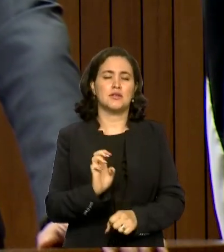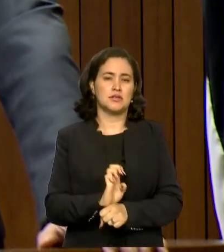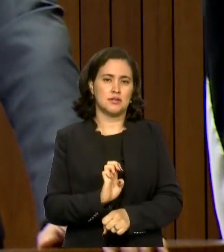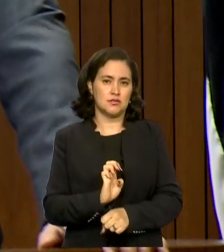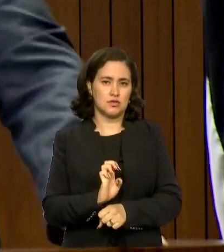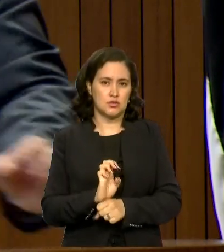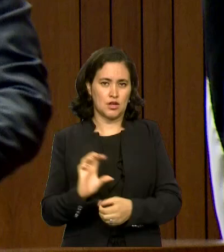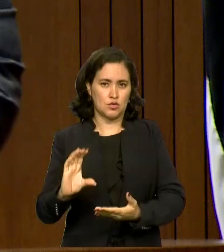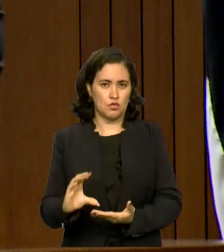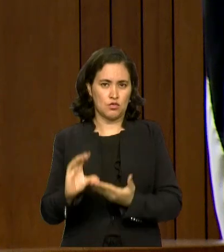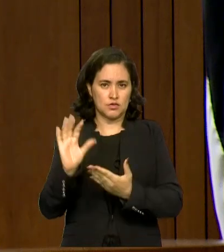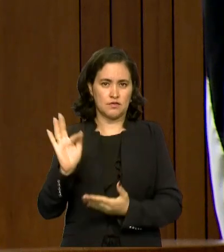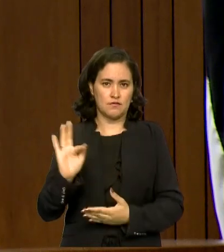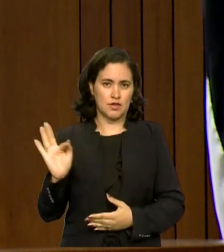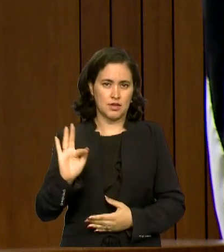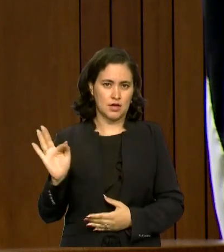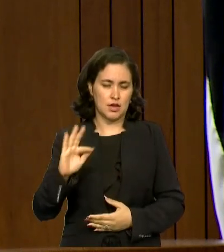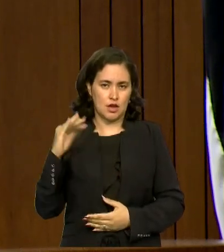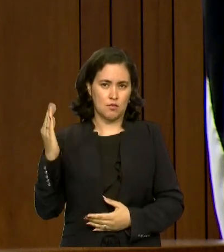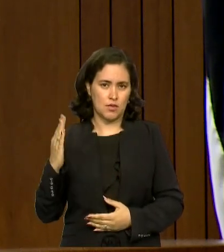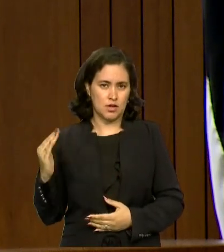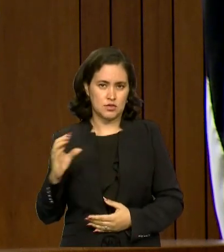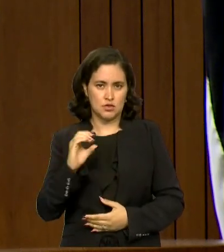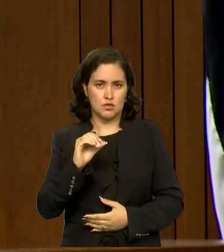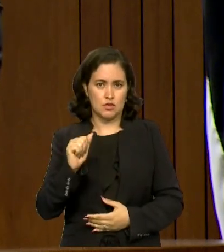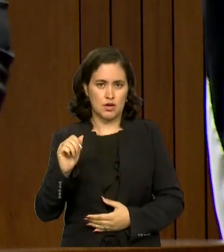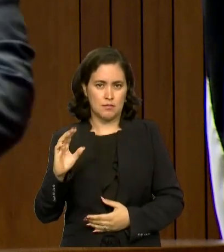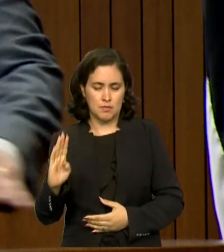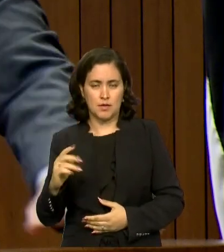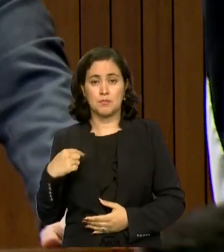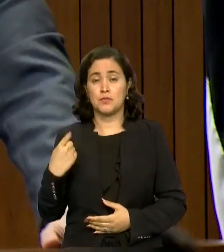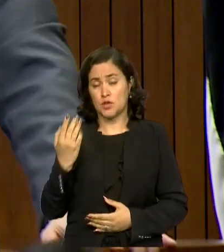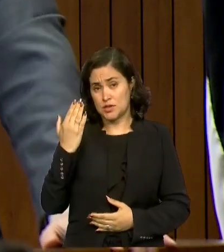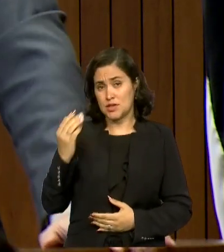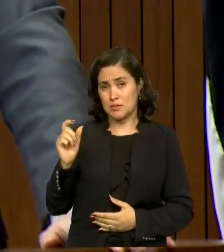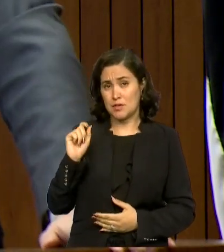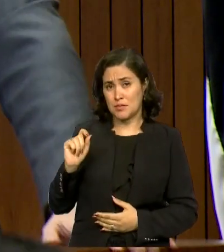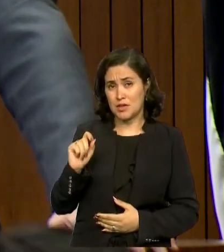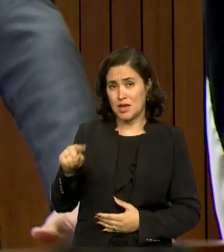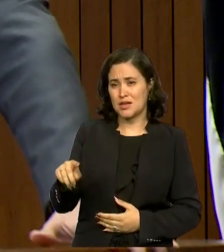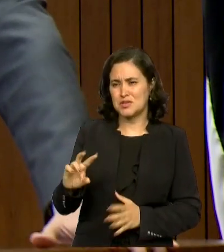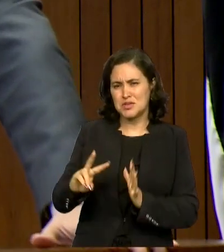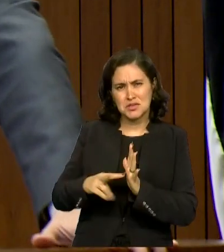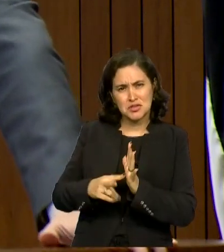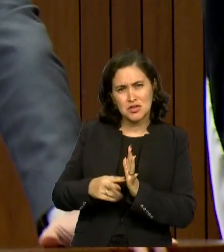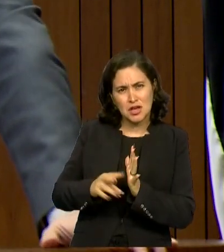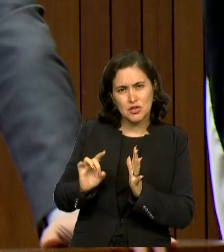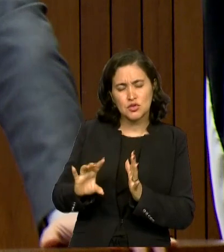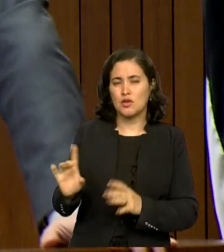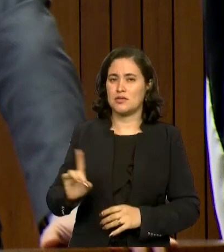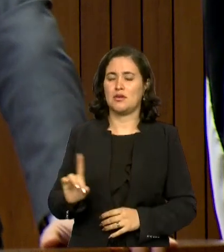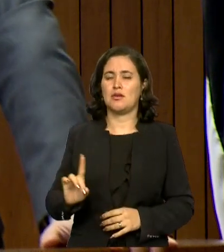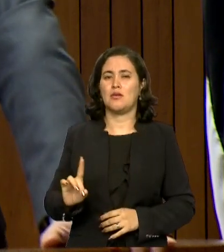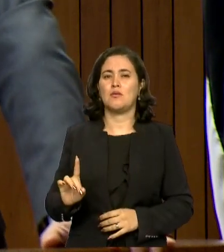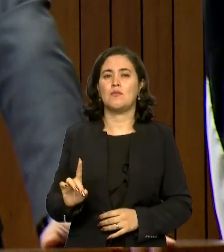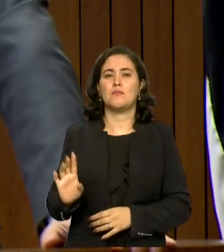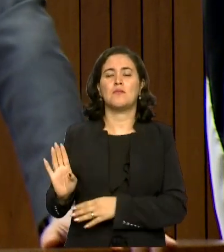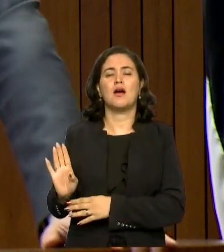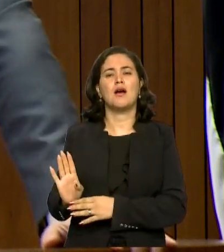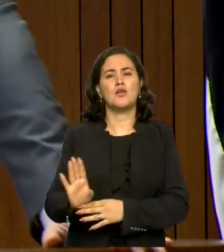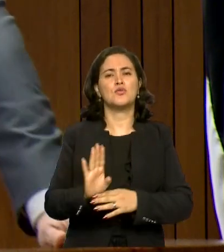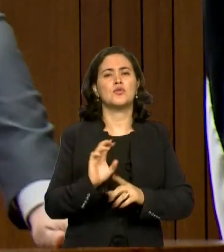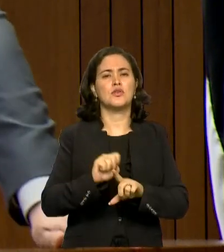Federal da OAB. E sabemos que a OAB não é apenas uma entidade de classe, é também uma entidade da sociedade civil que muito